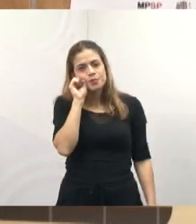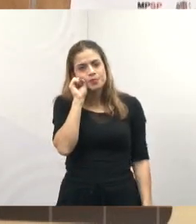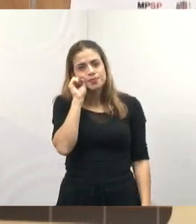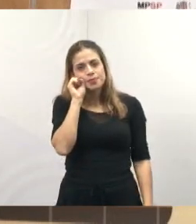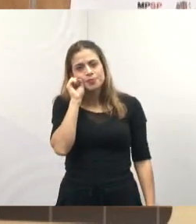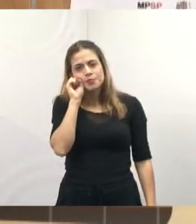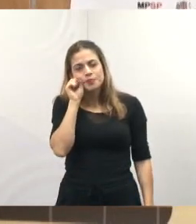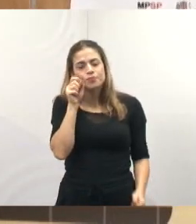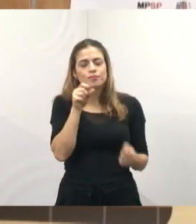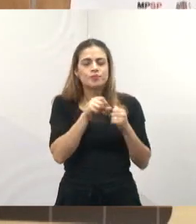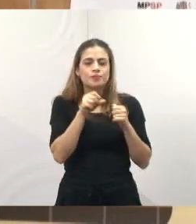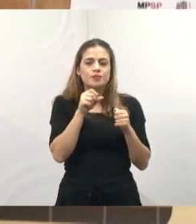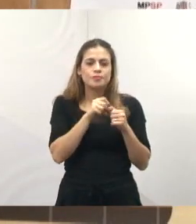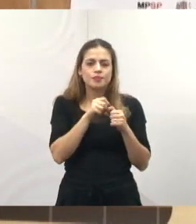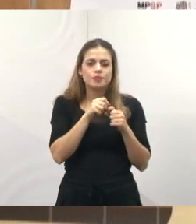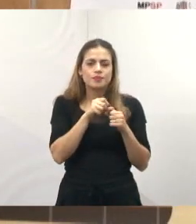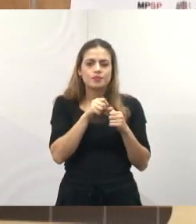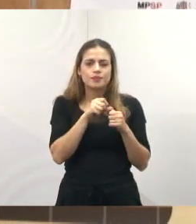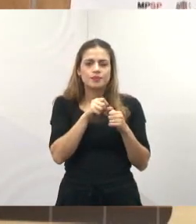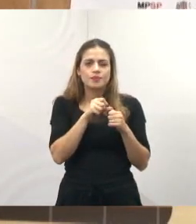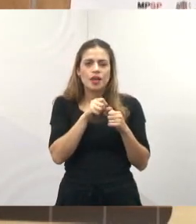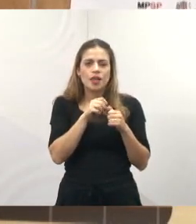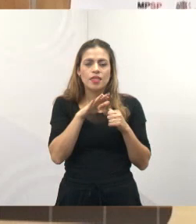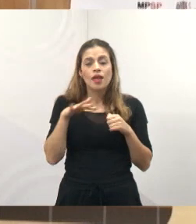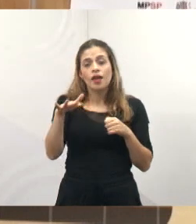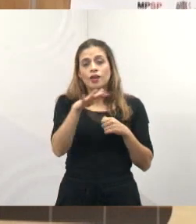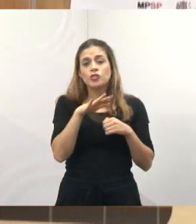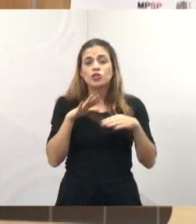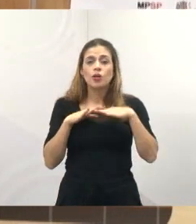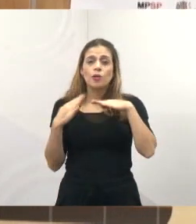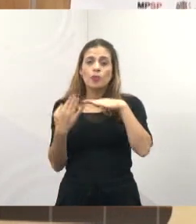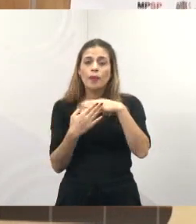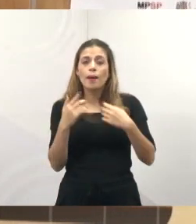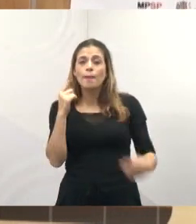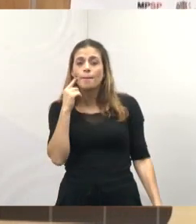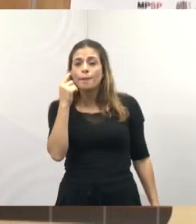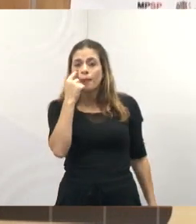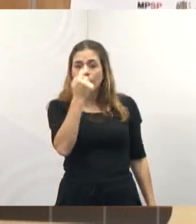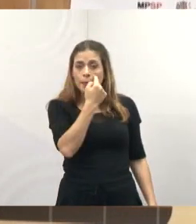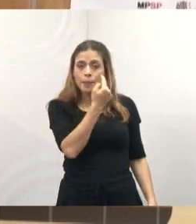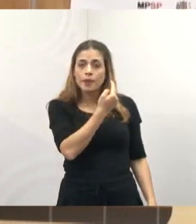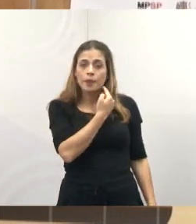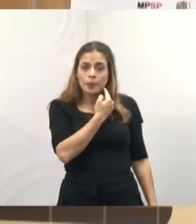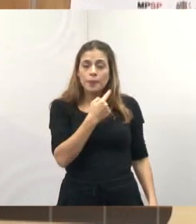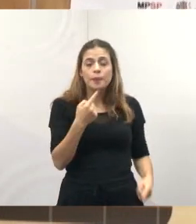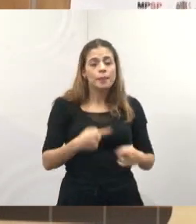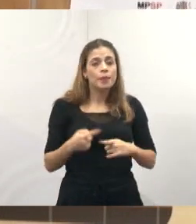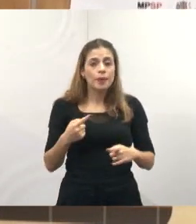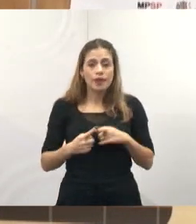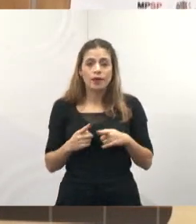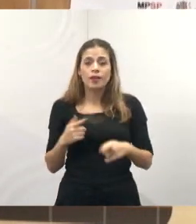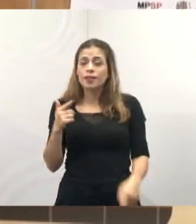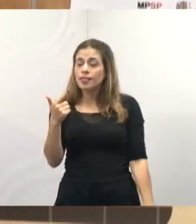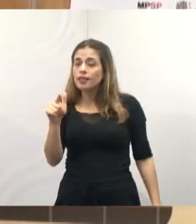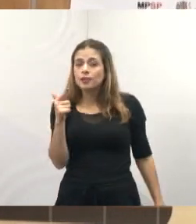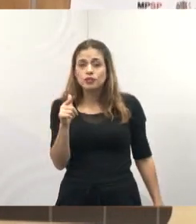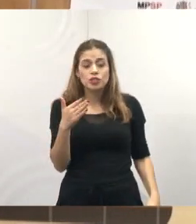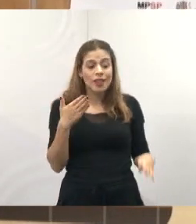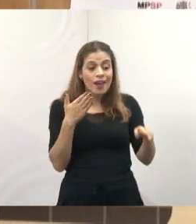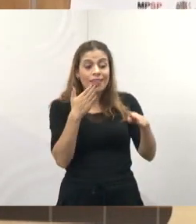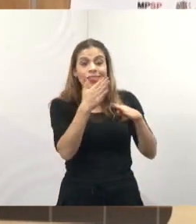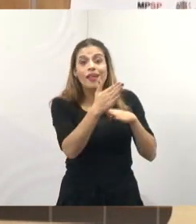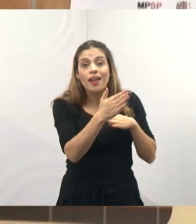pelo que ele fez no distrito do Parque Minha Lua, que o Parque Minha Lua, ele não tinha nem